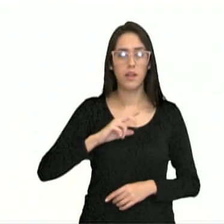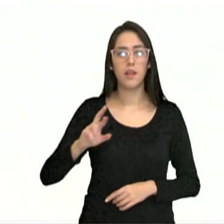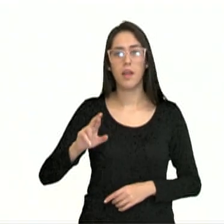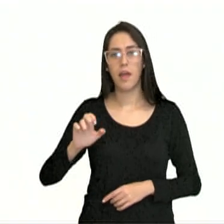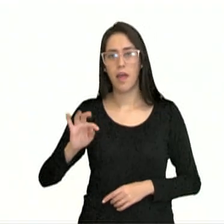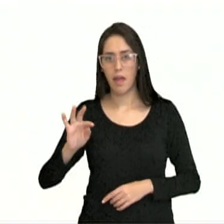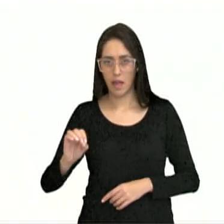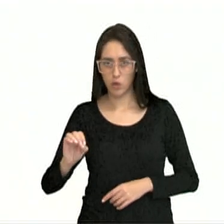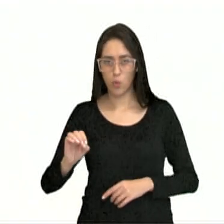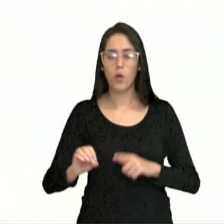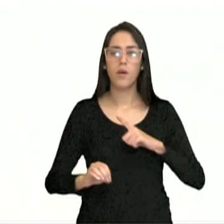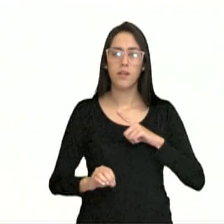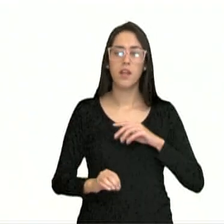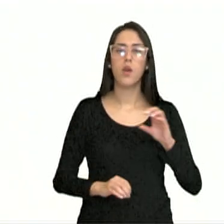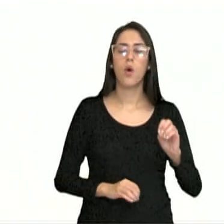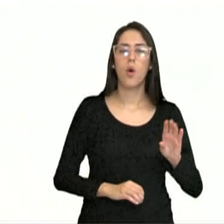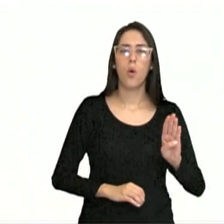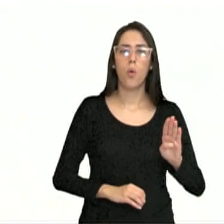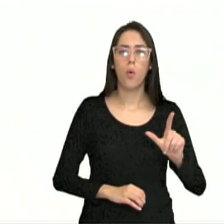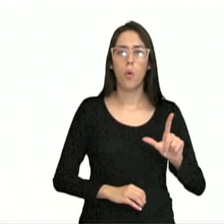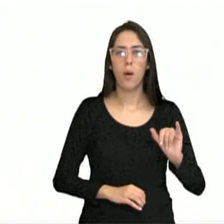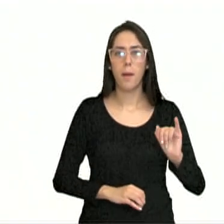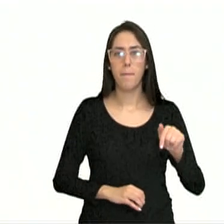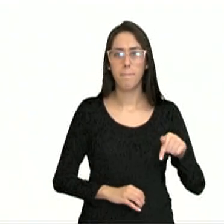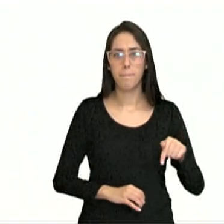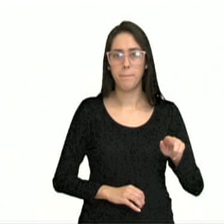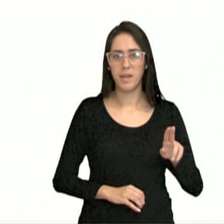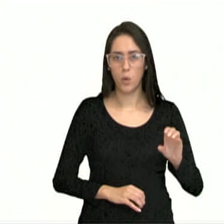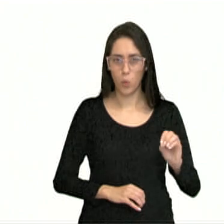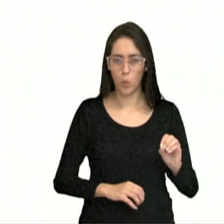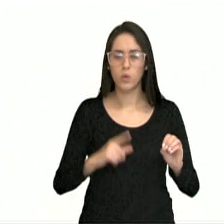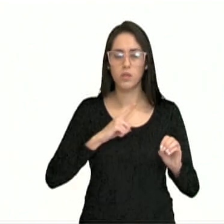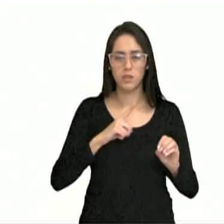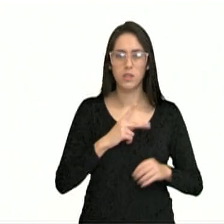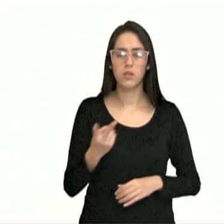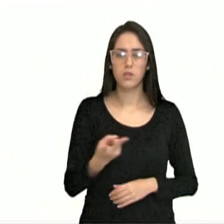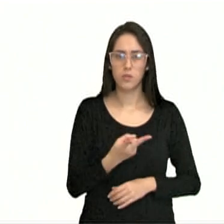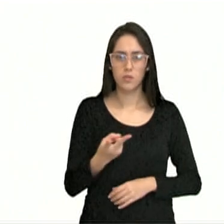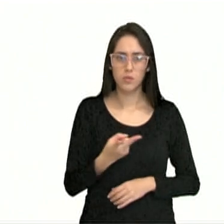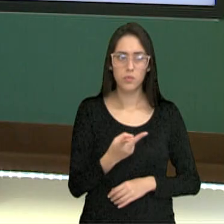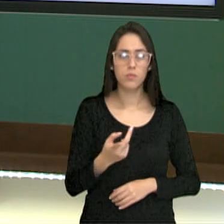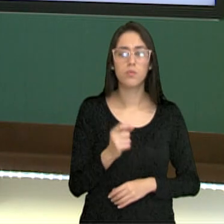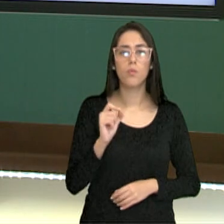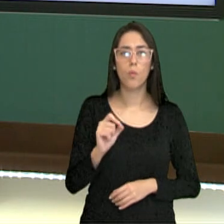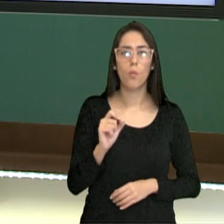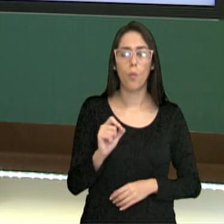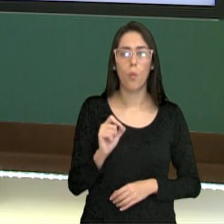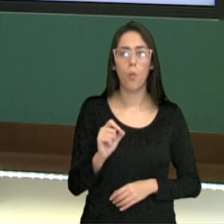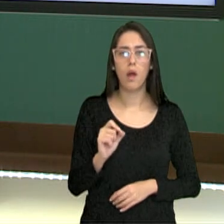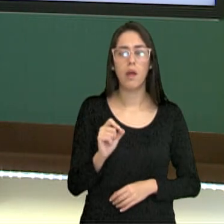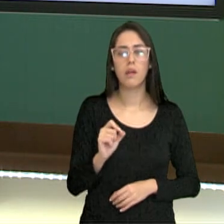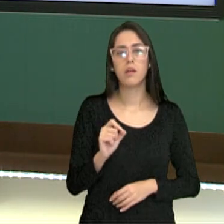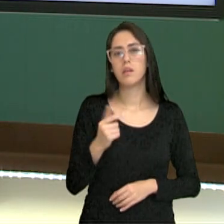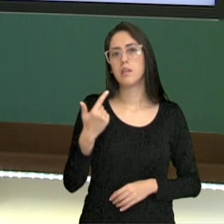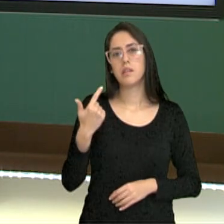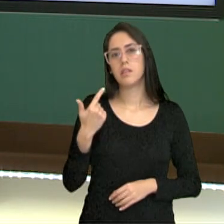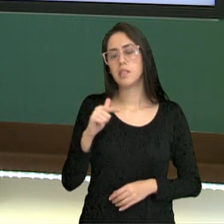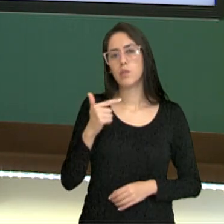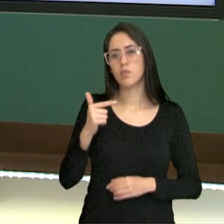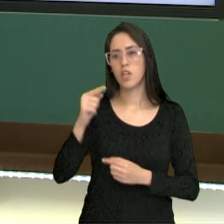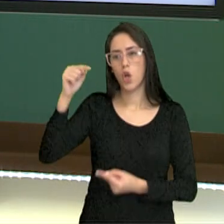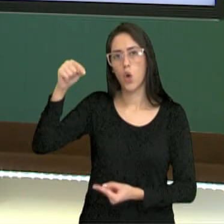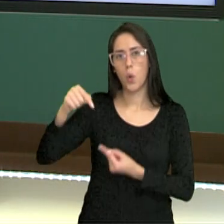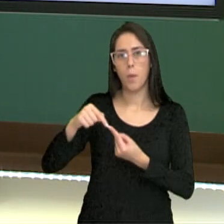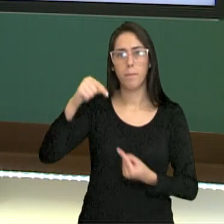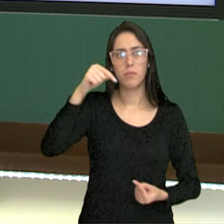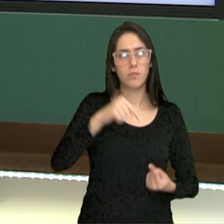cone oblíquo, que vocês vão ver que nesse caso aqui não está coincidindo a altura sendo a